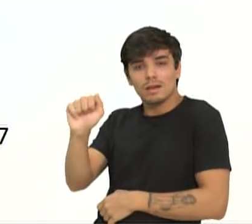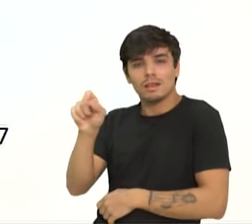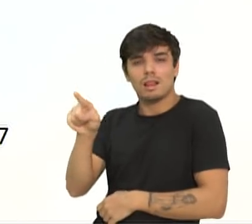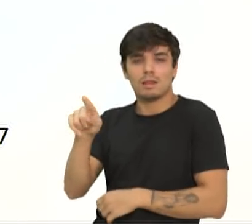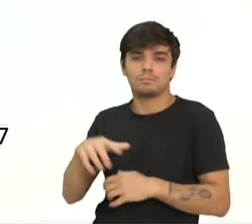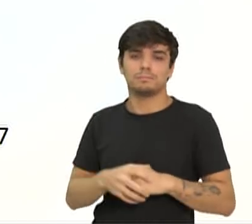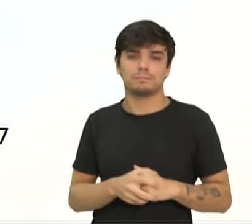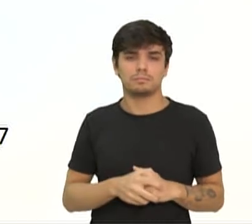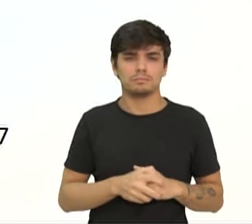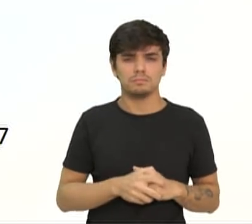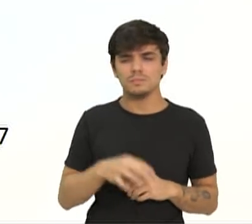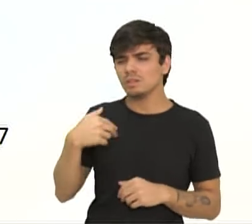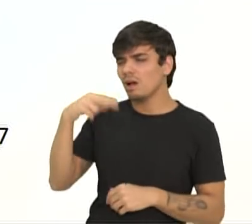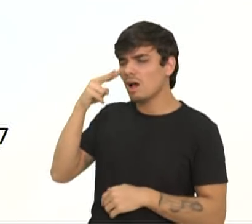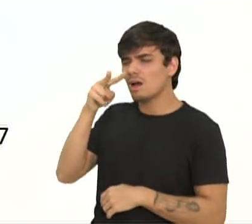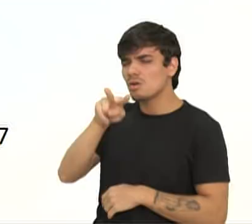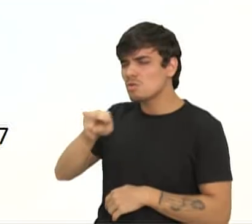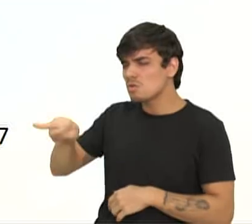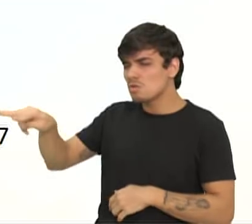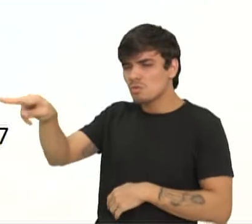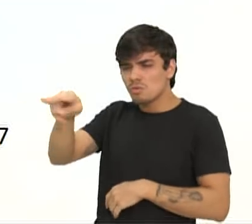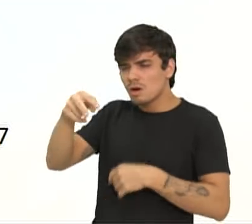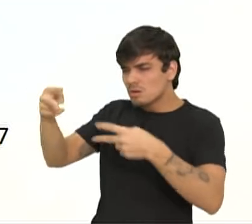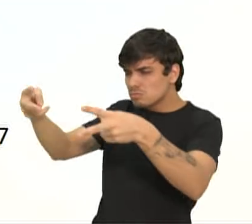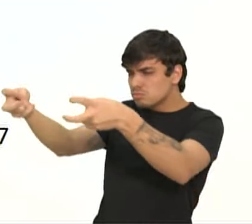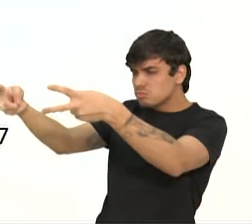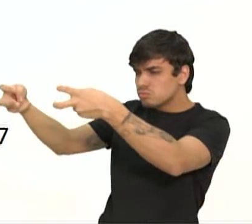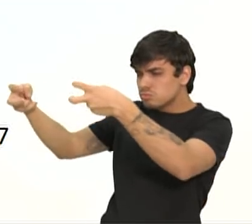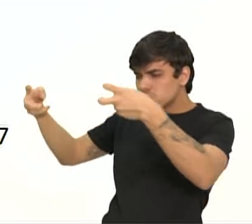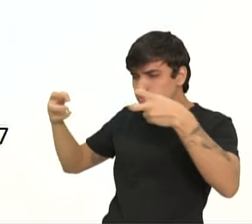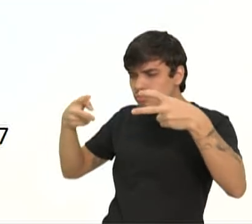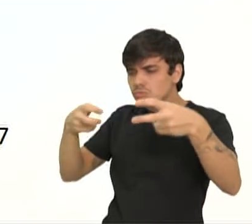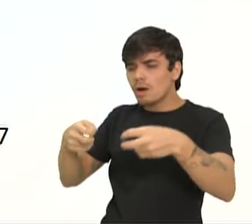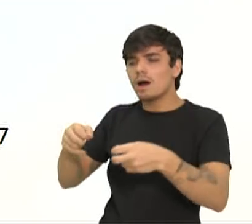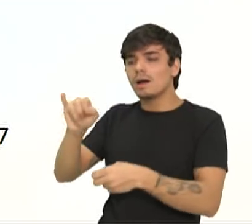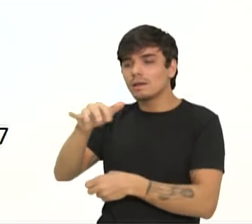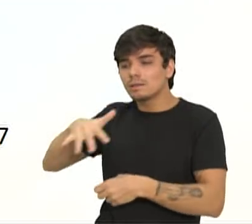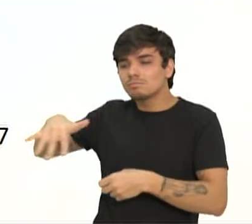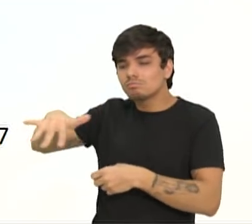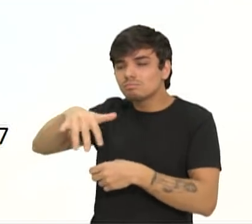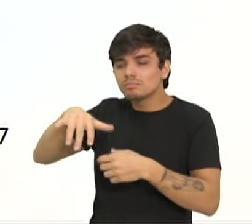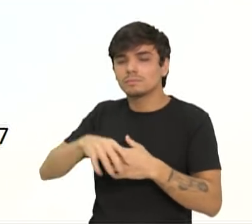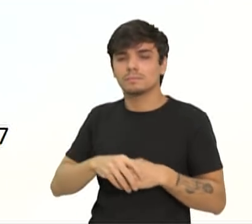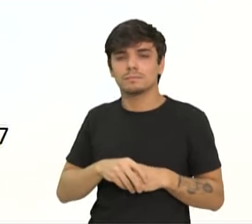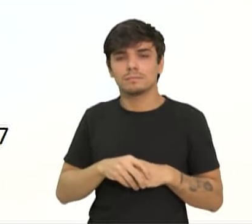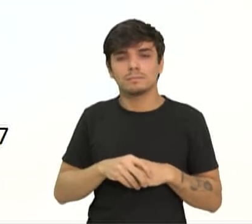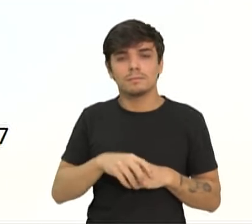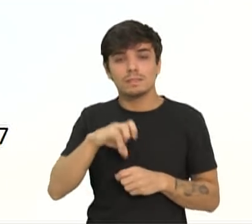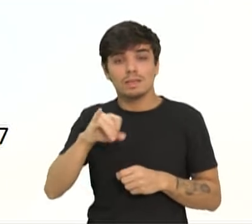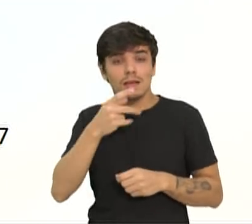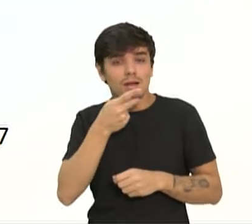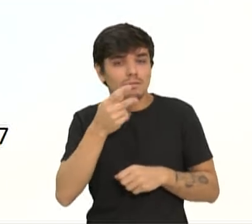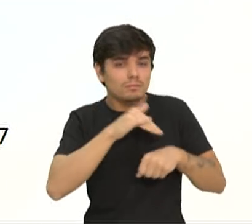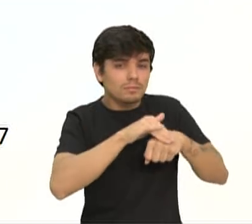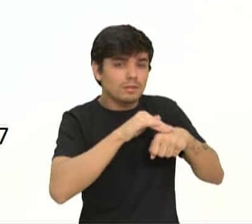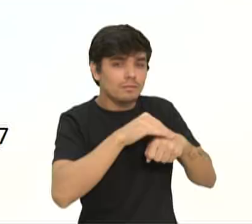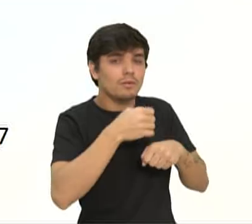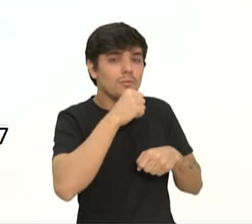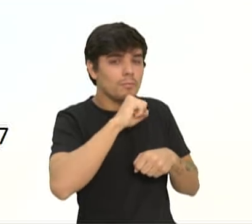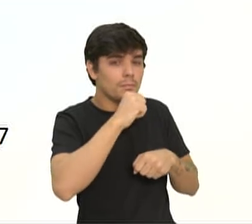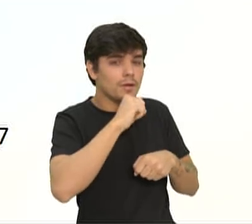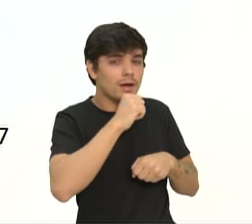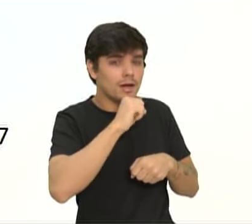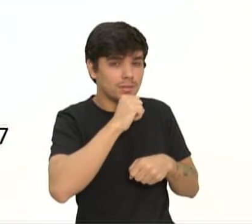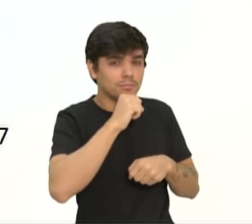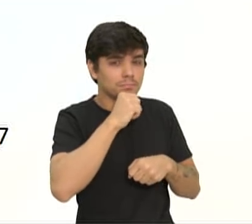ficavam olhando a ilha perdida. Se falavam com o pai, este prometia: quando forem mais velhos,